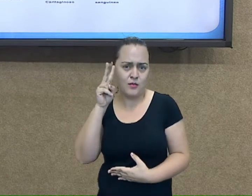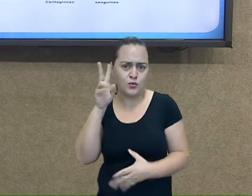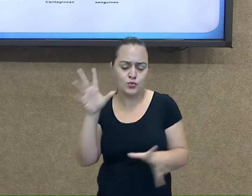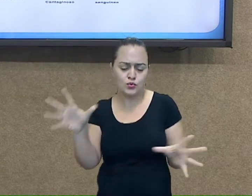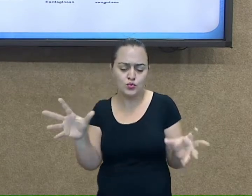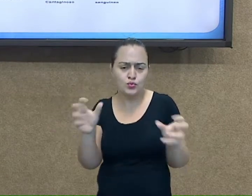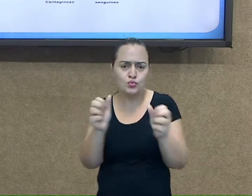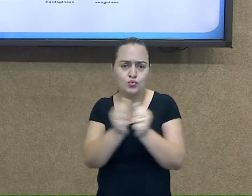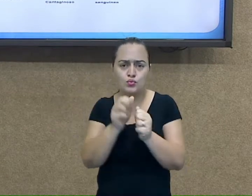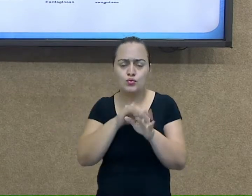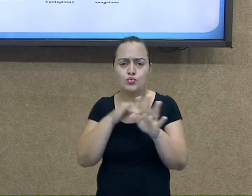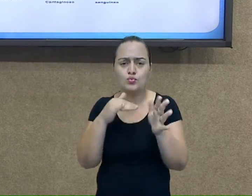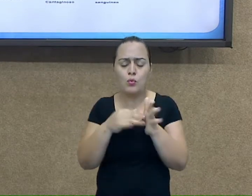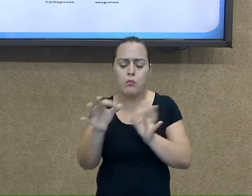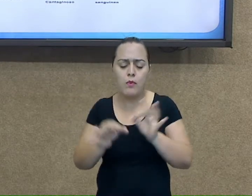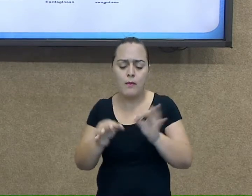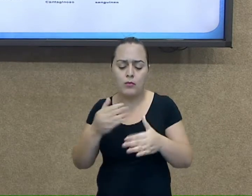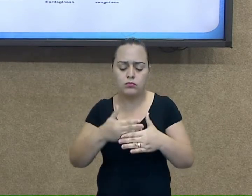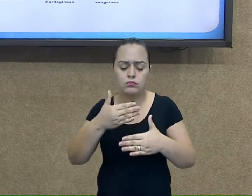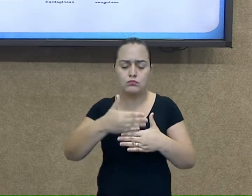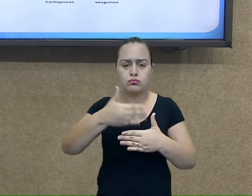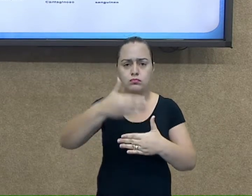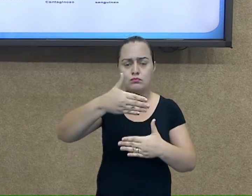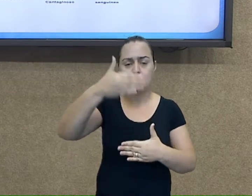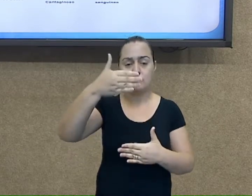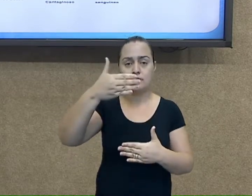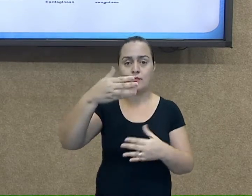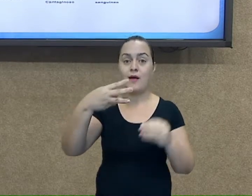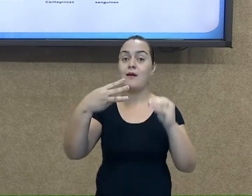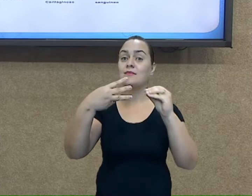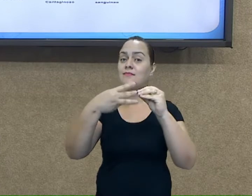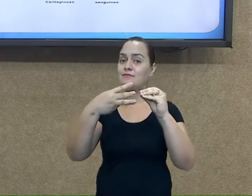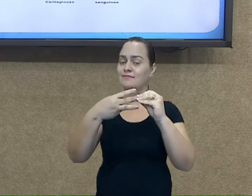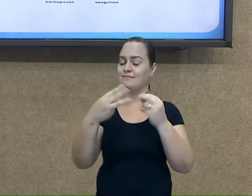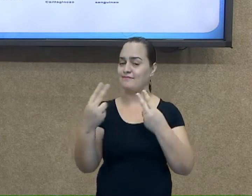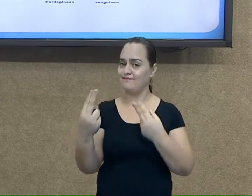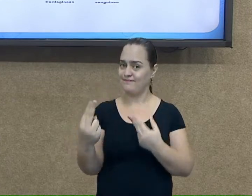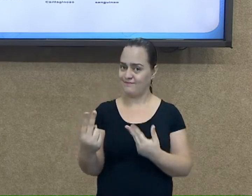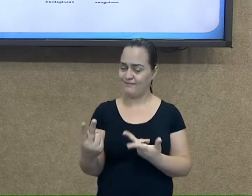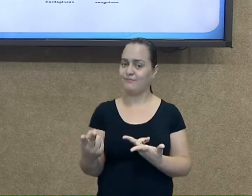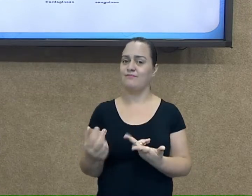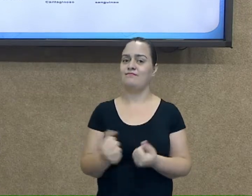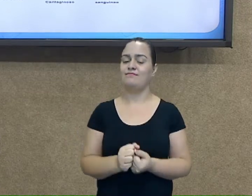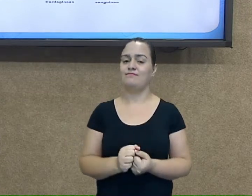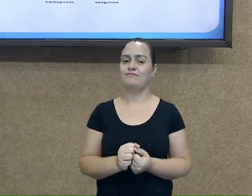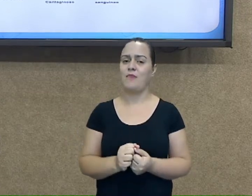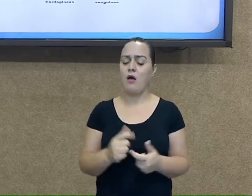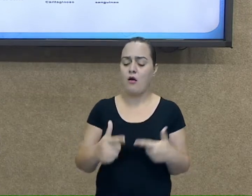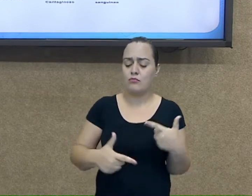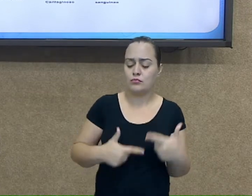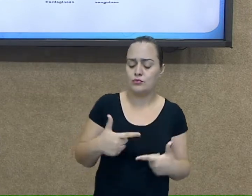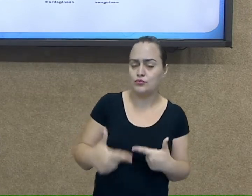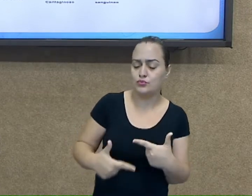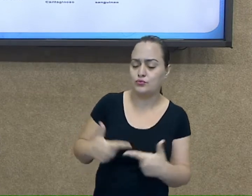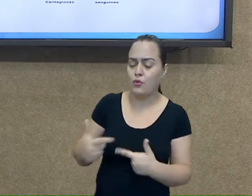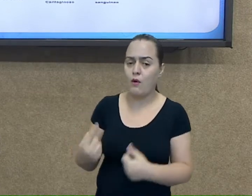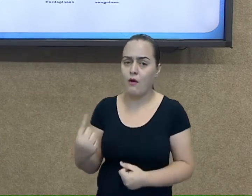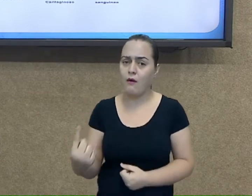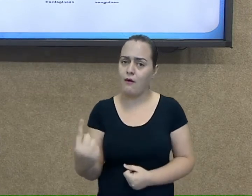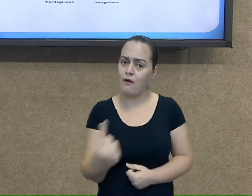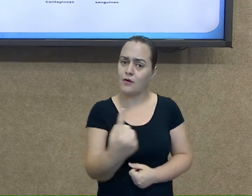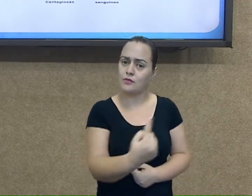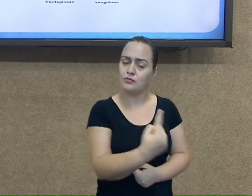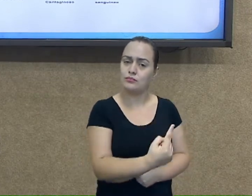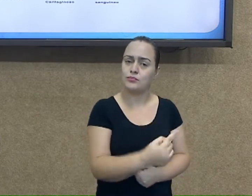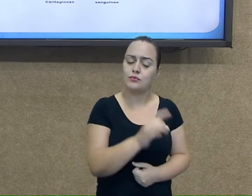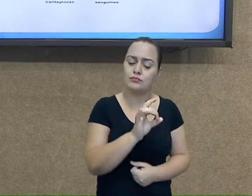células semelhantes na forma, semelhantes na função que elas desempenham,